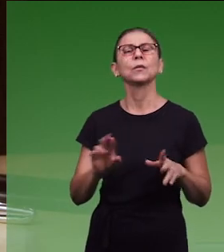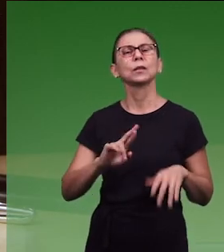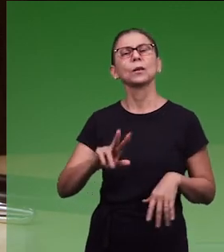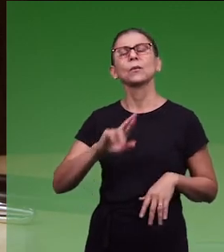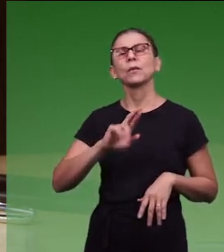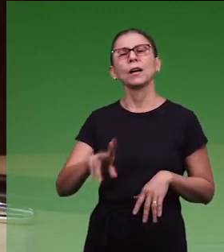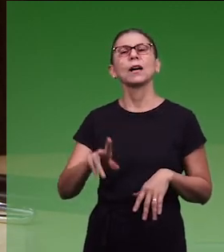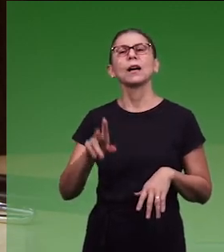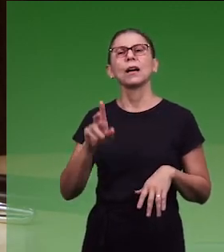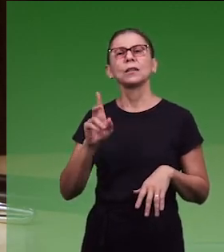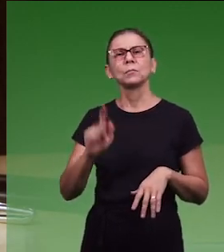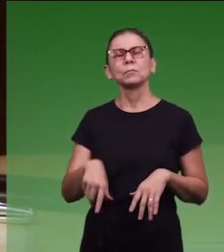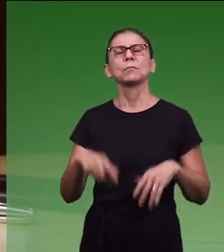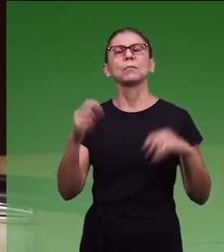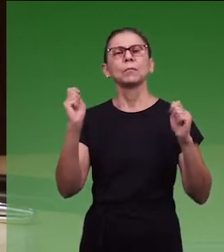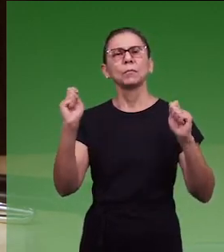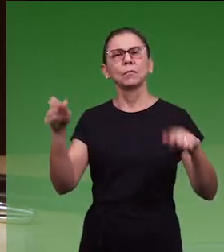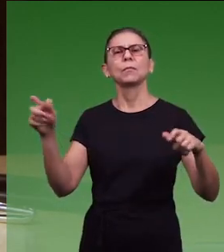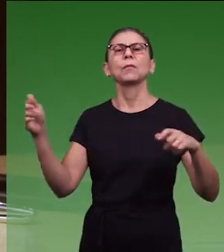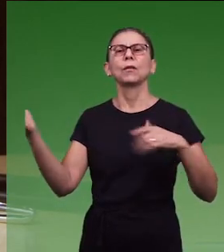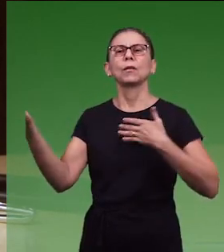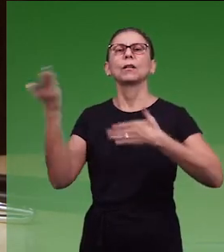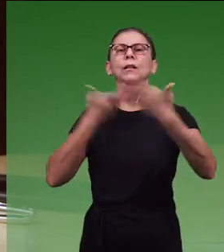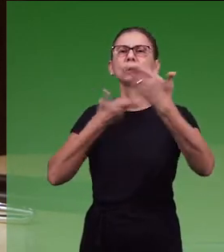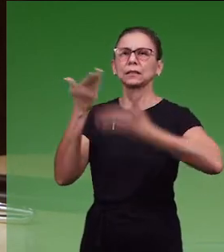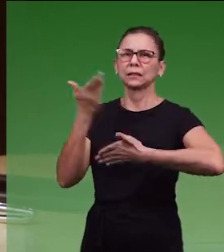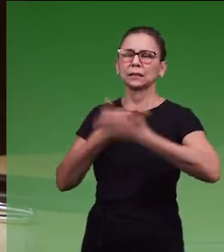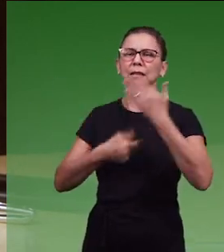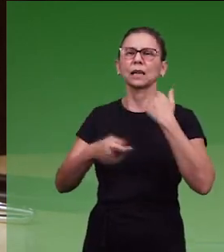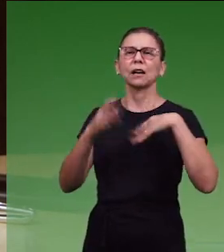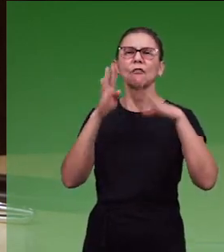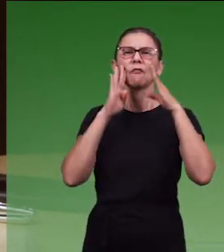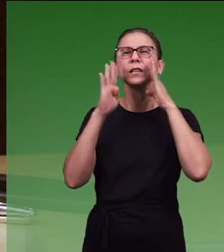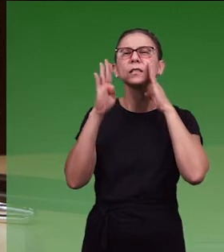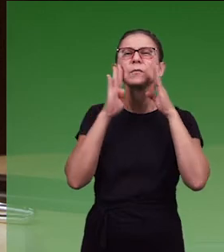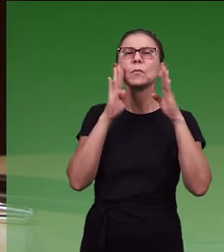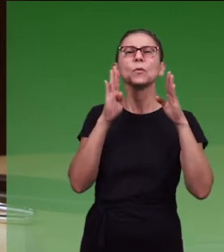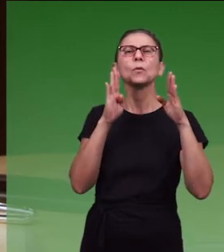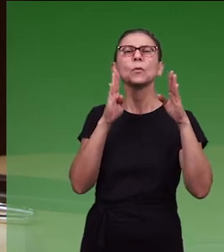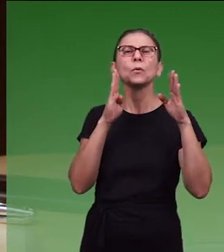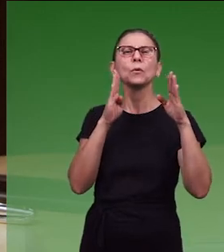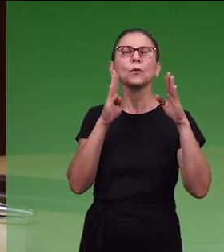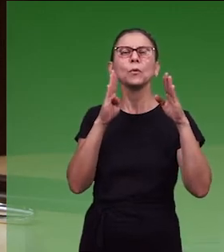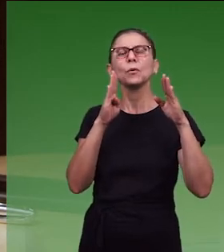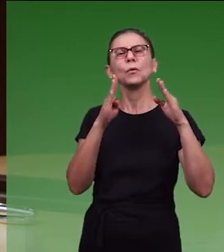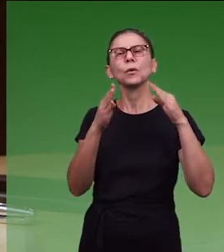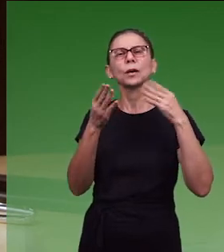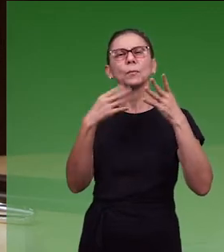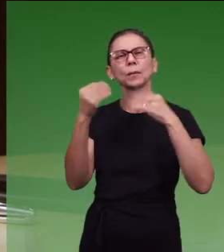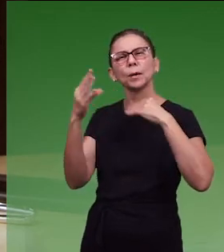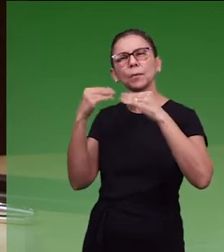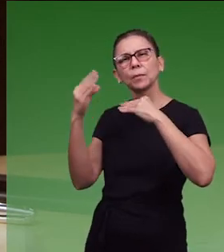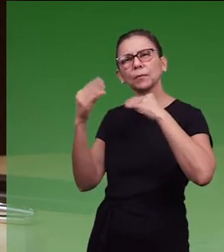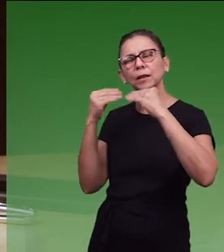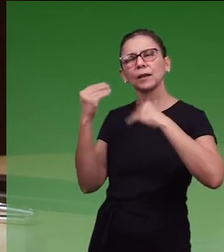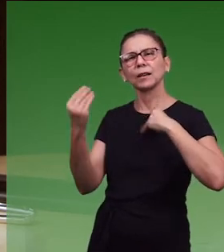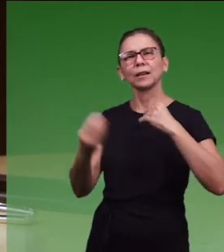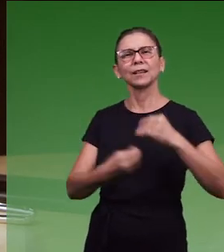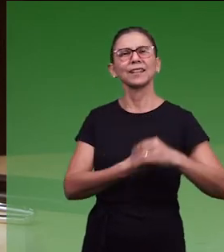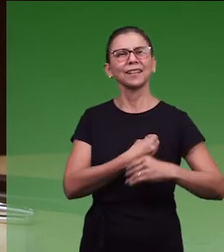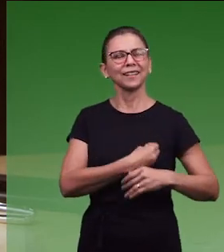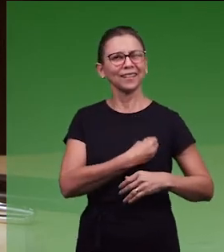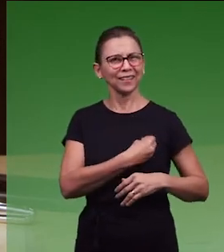conosco, ele pode interagir, ele pode entrar pelo Facebook, mandar os seus comentários, participar